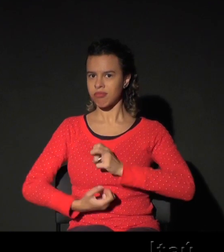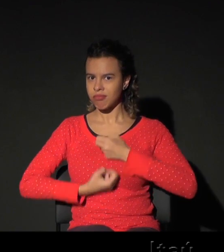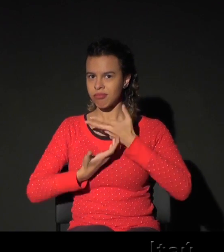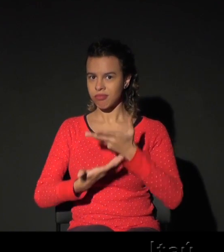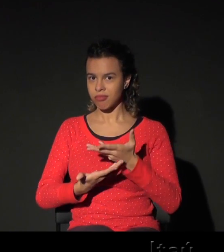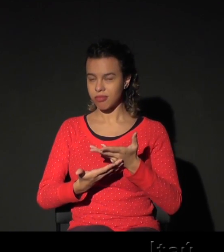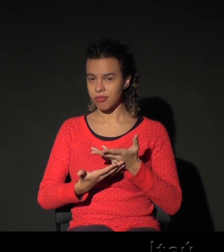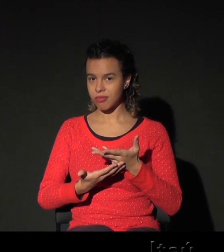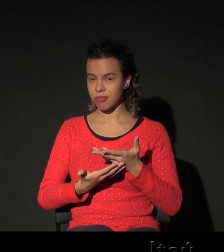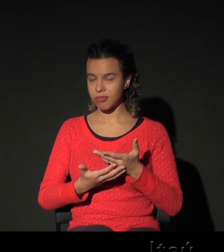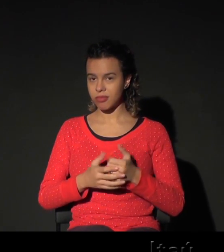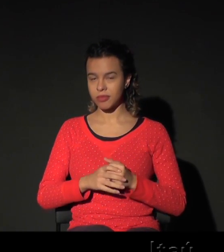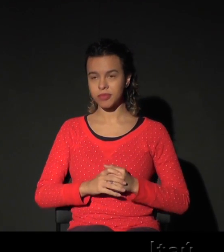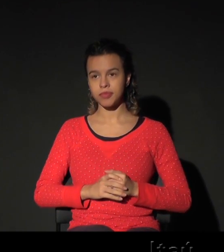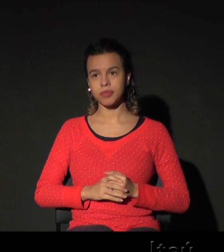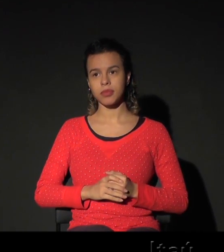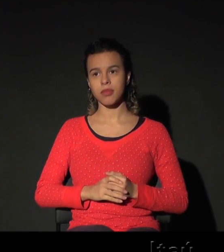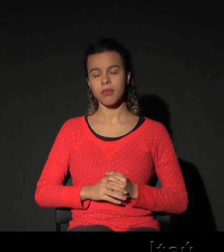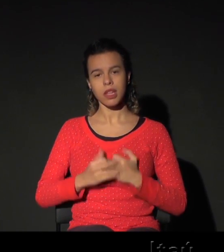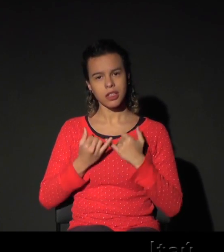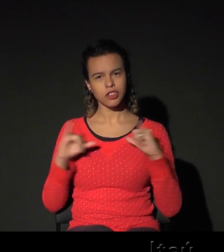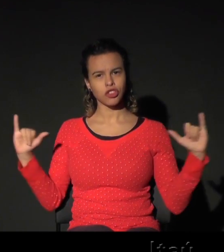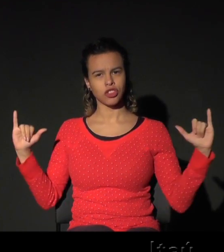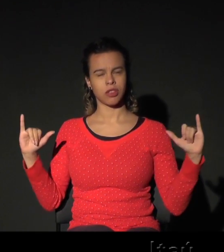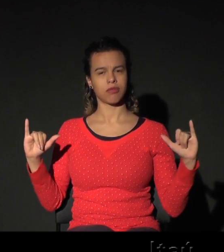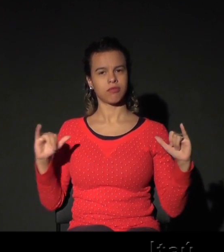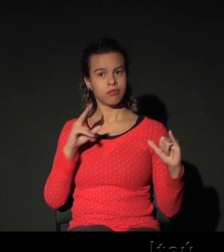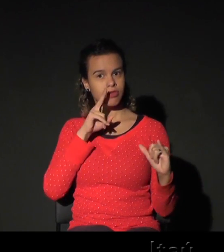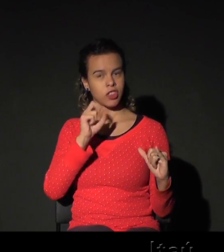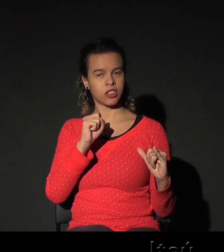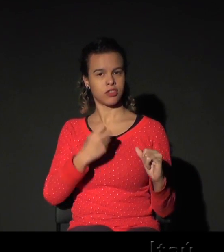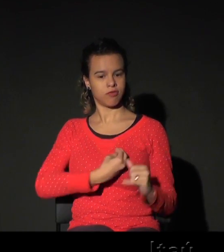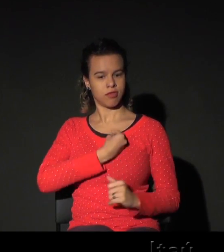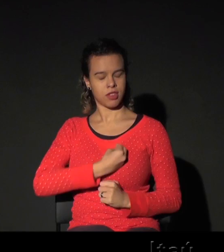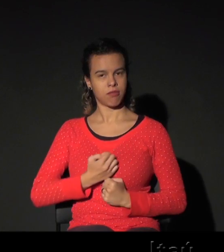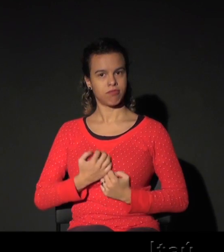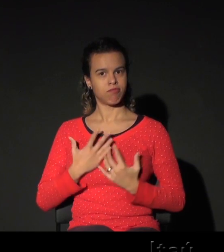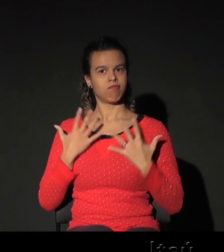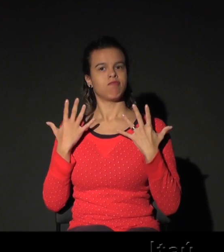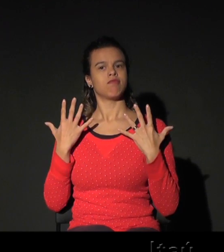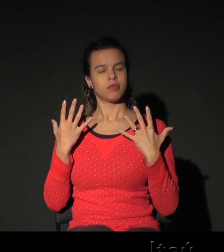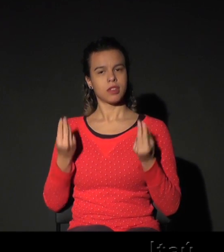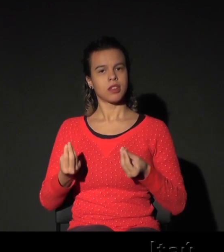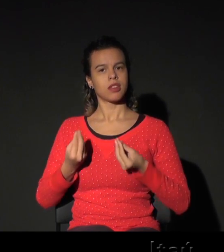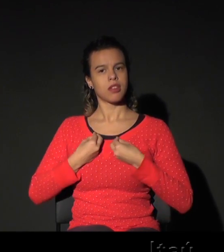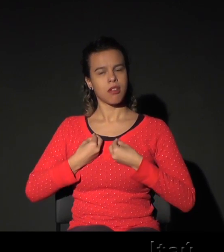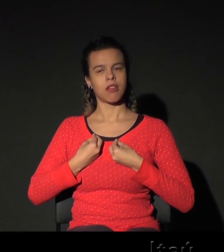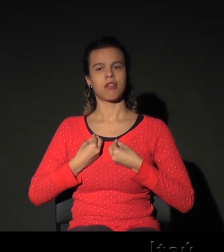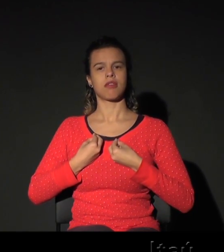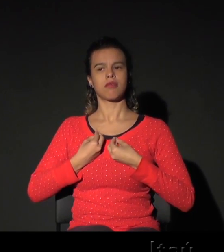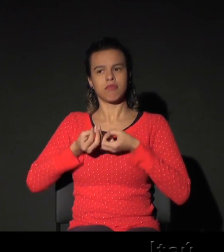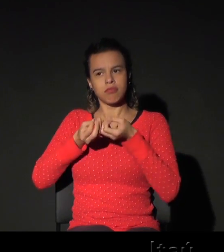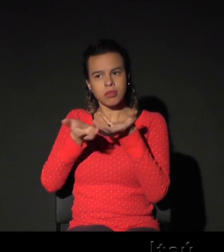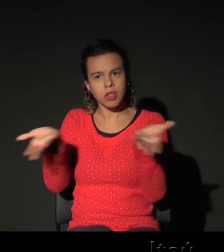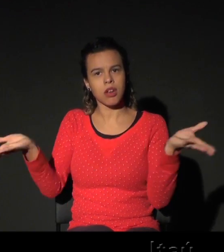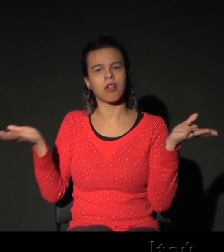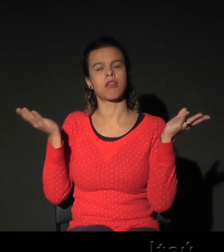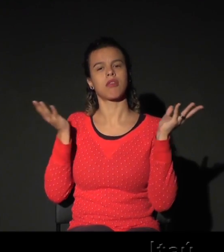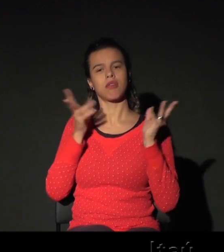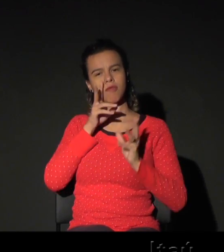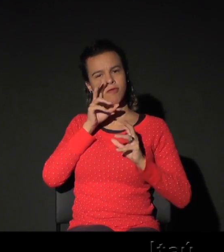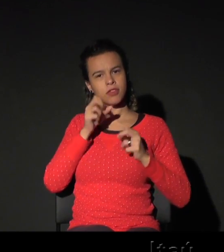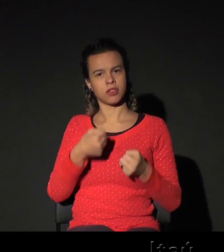também essa energia Vital é que vai dar que vai dar essa